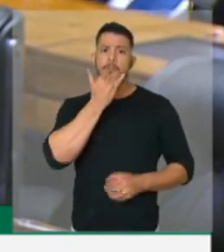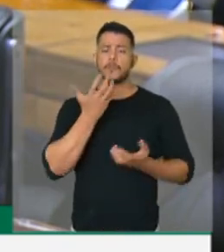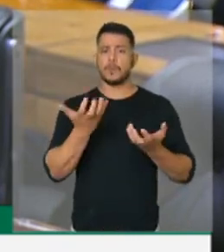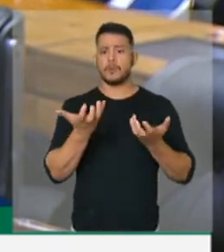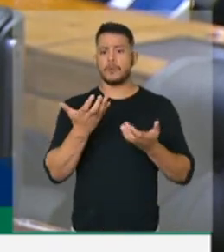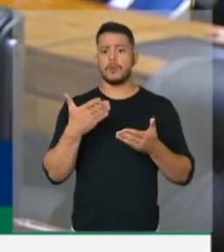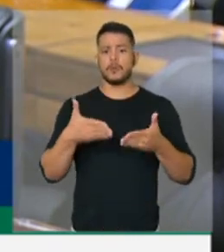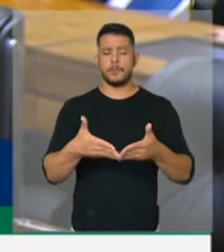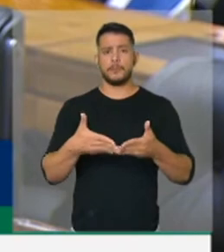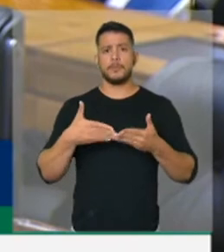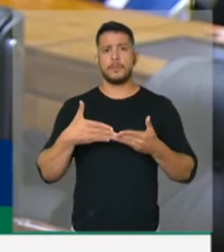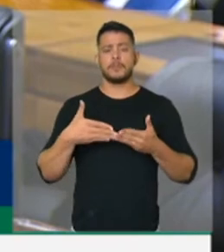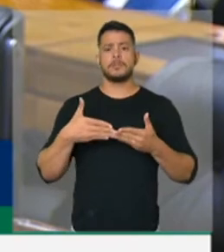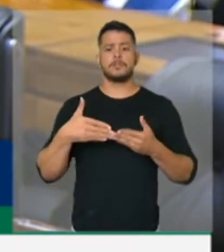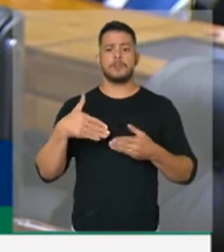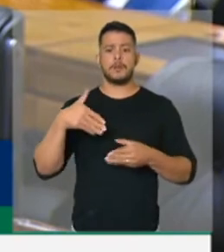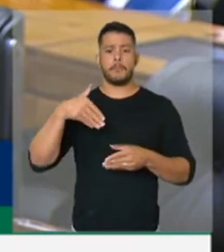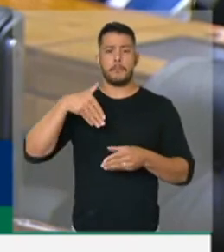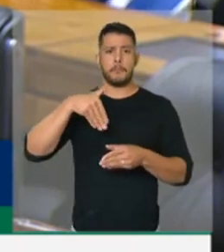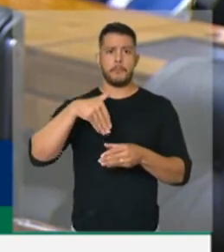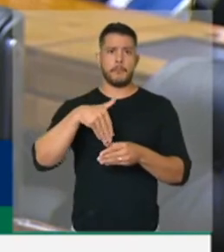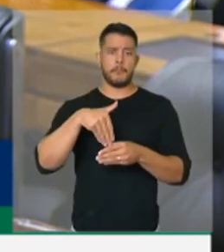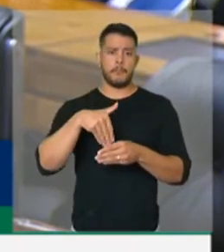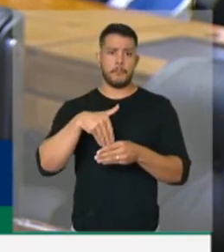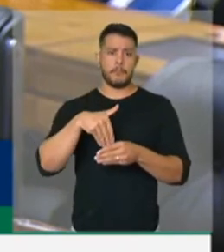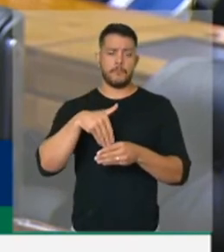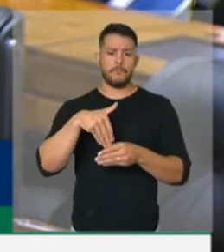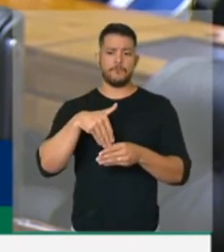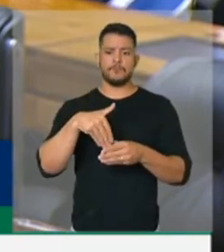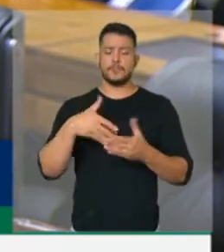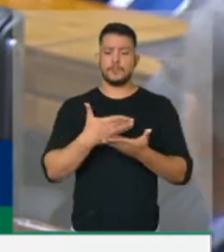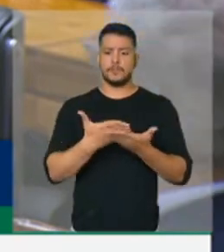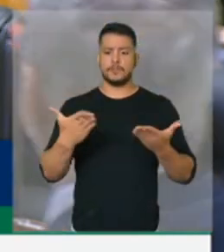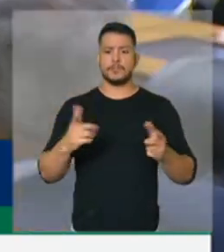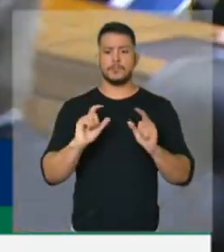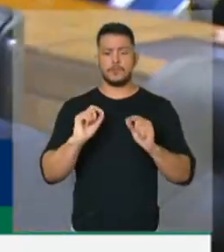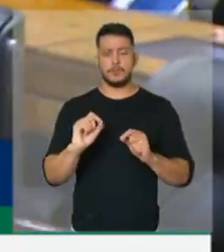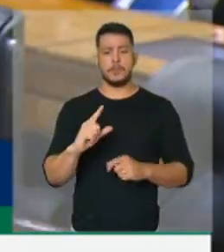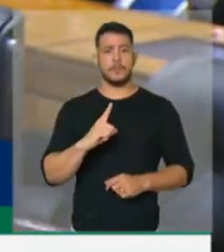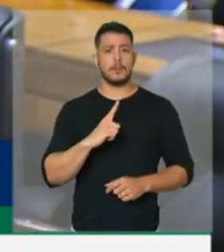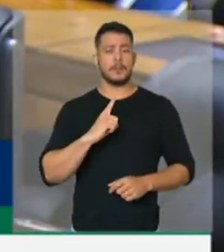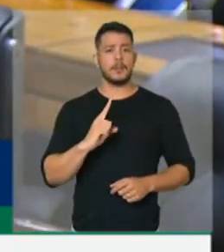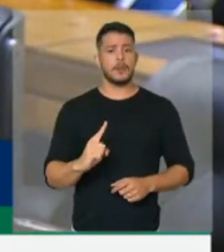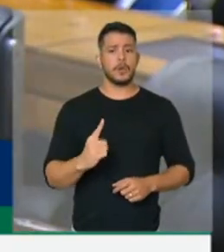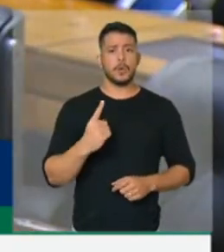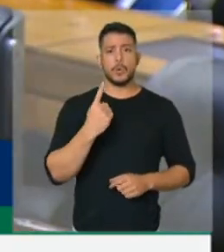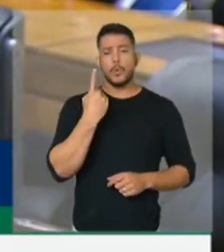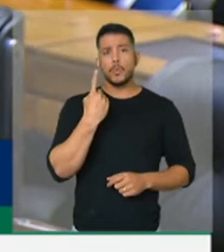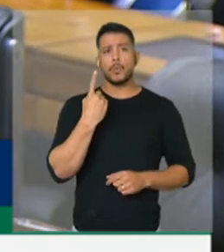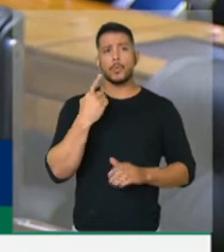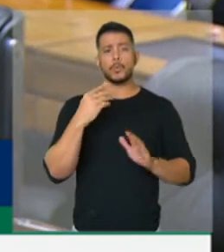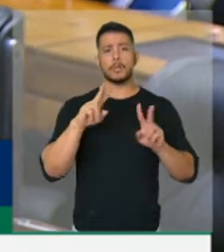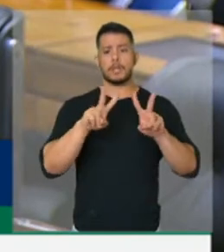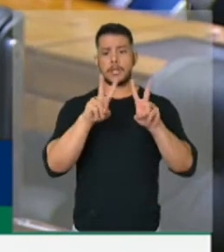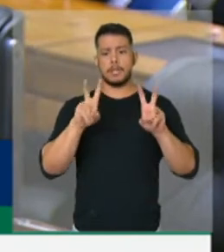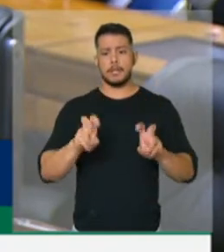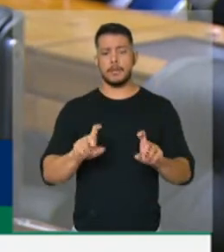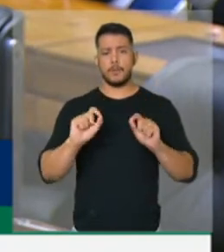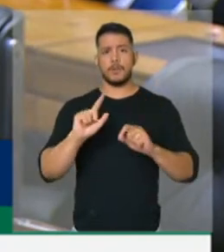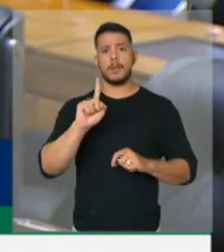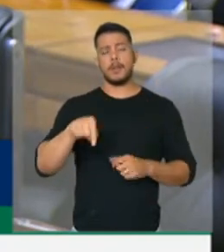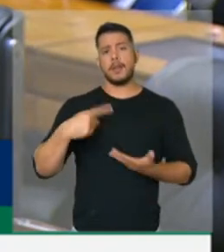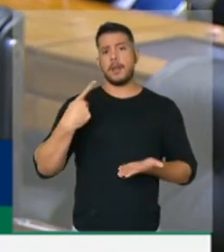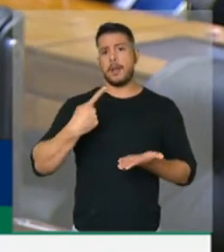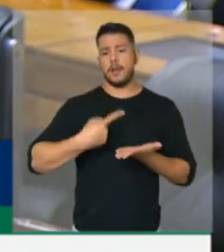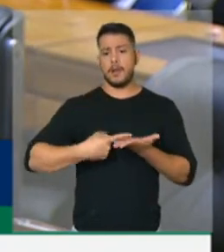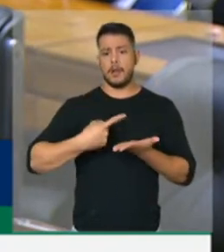discutido, que é o item do TJ que foi acordado com o presidente. A gente, como tem acordo, que é só votar, porque é um tema